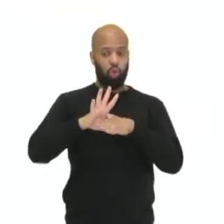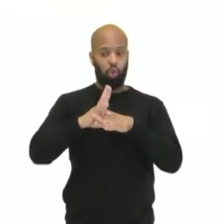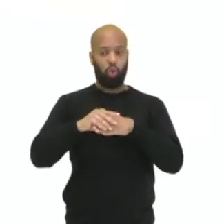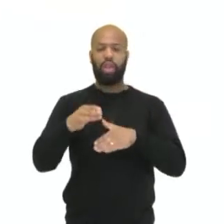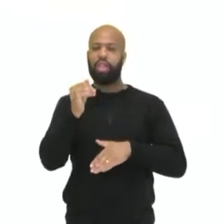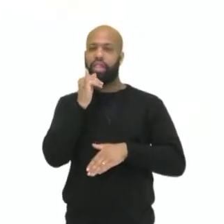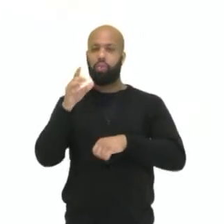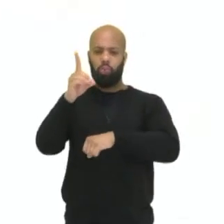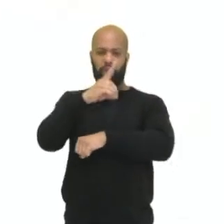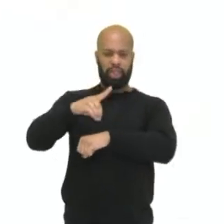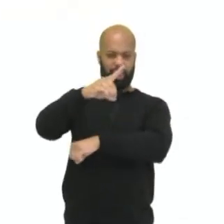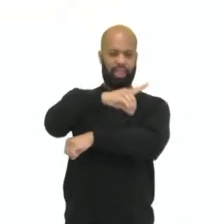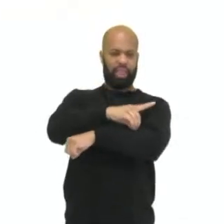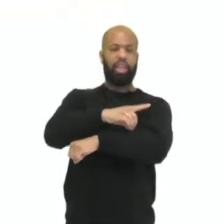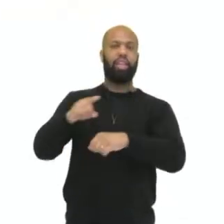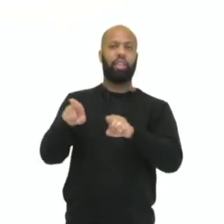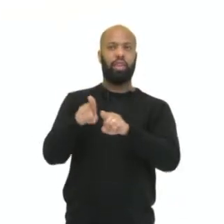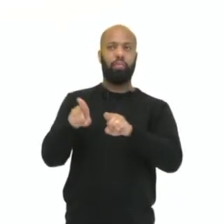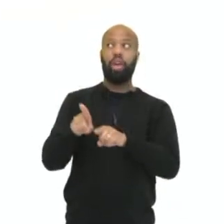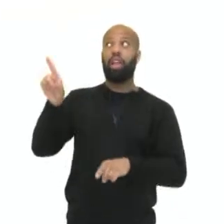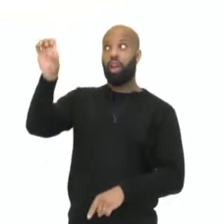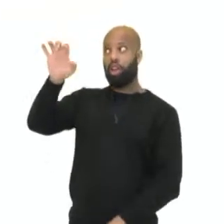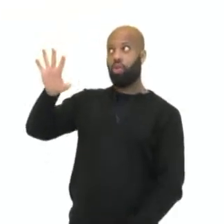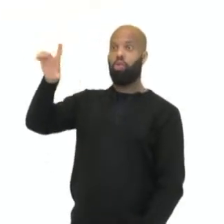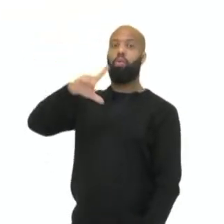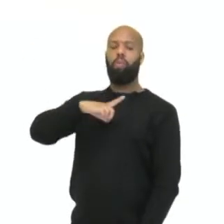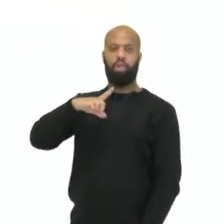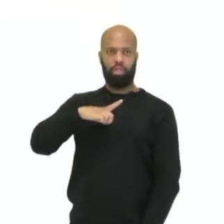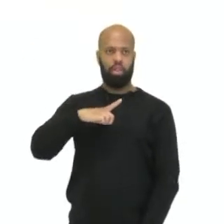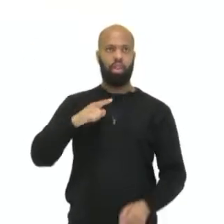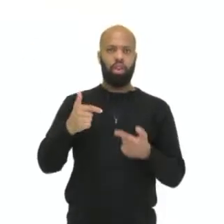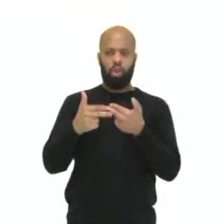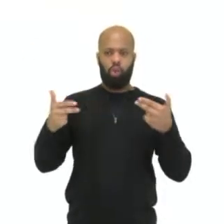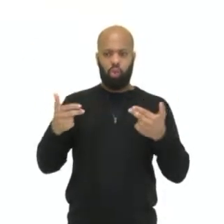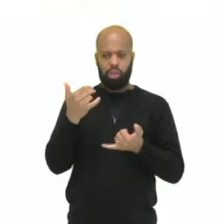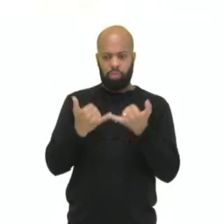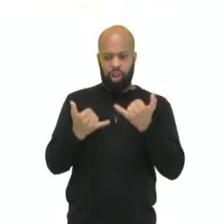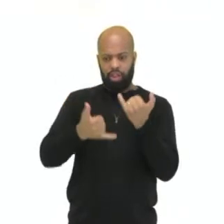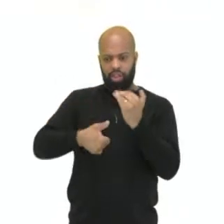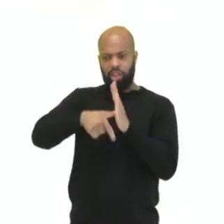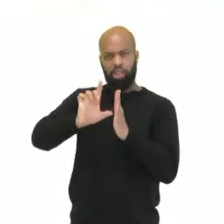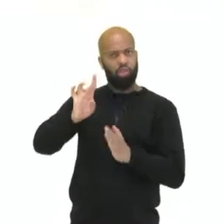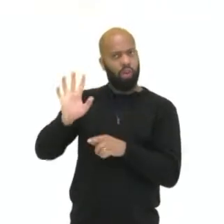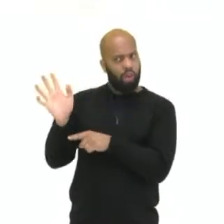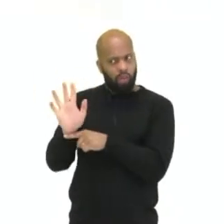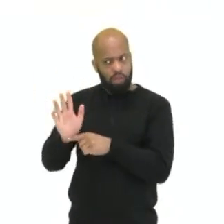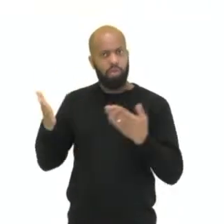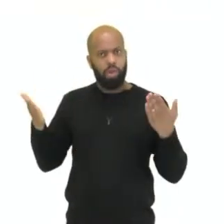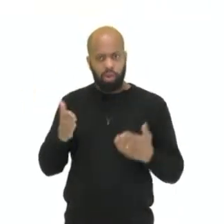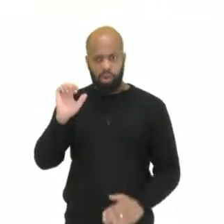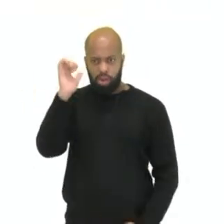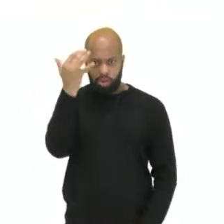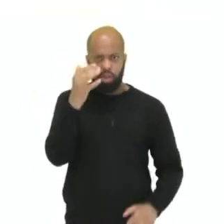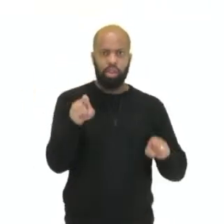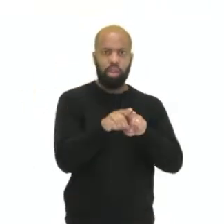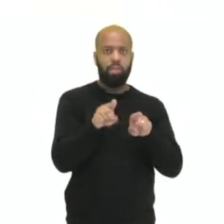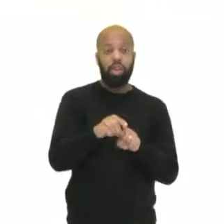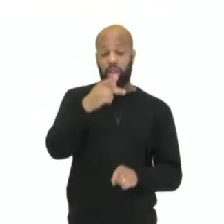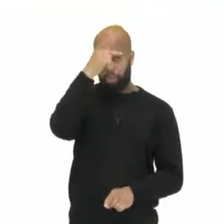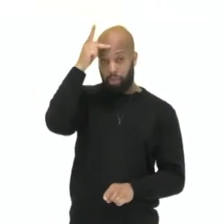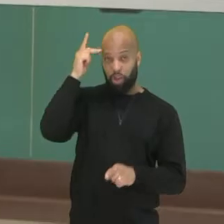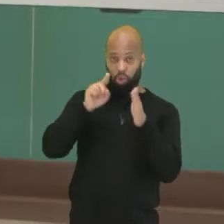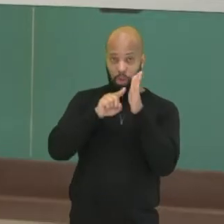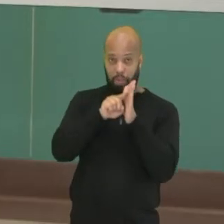outras hipóteses dignas de filmes de catástrofe, estão sendo seriamente estudados pelos cientistas preocupados com o risco de